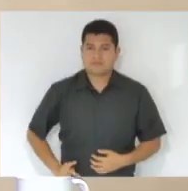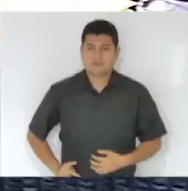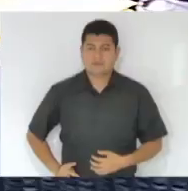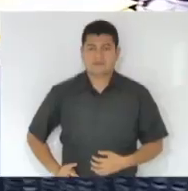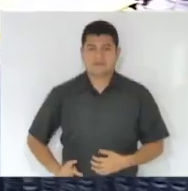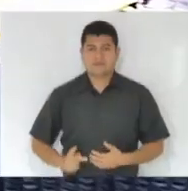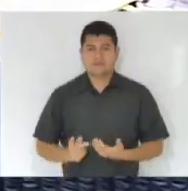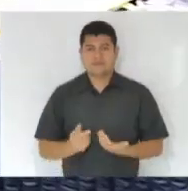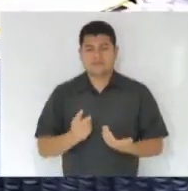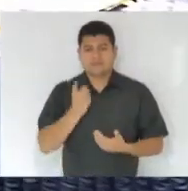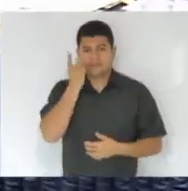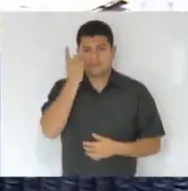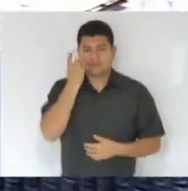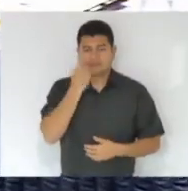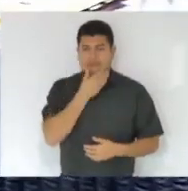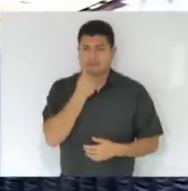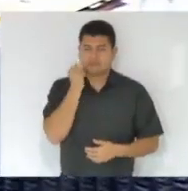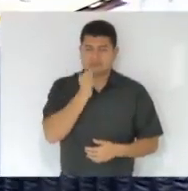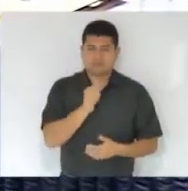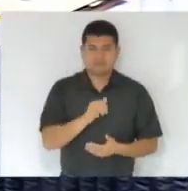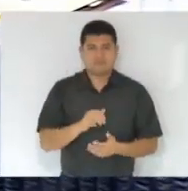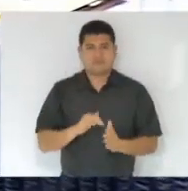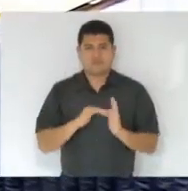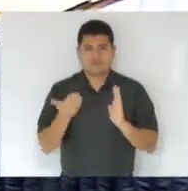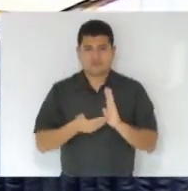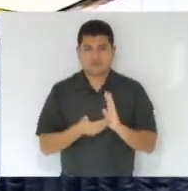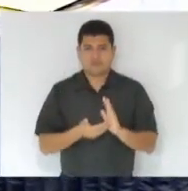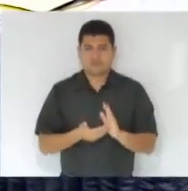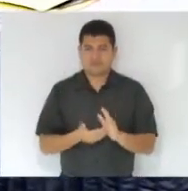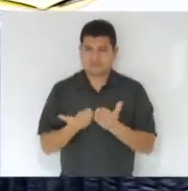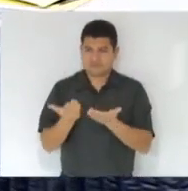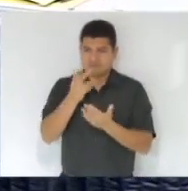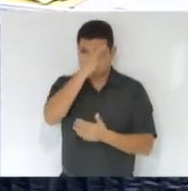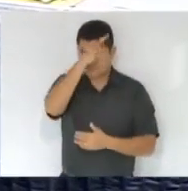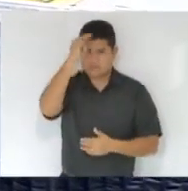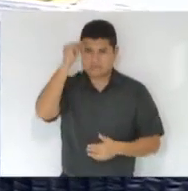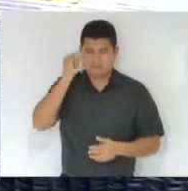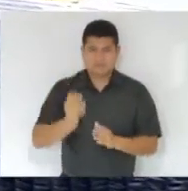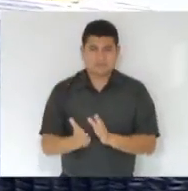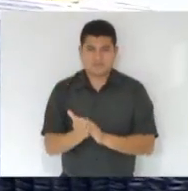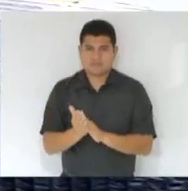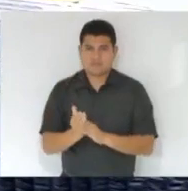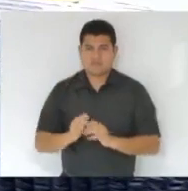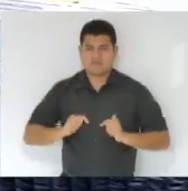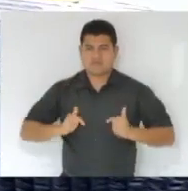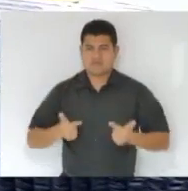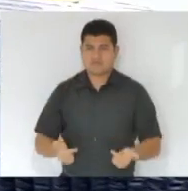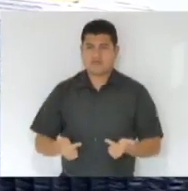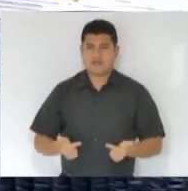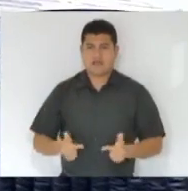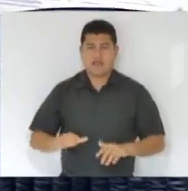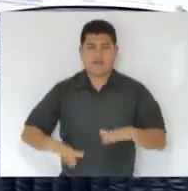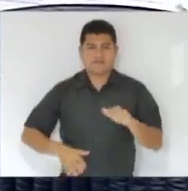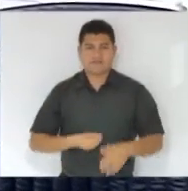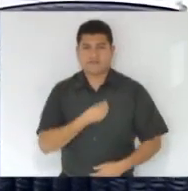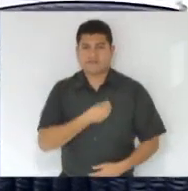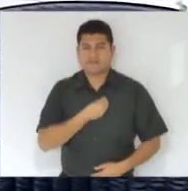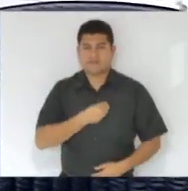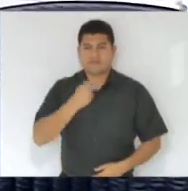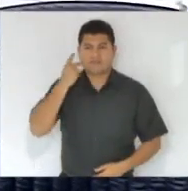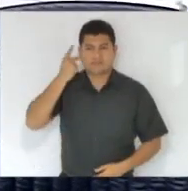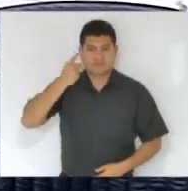deputados, prefeito Fabrício, parabéns pela iniciativa. A gente, na vida pública, muitas vezes se